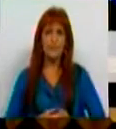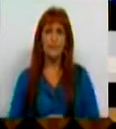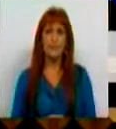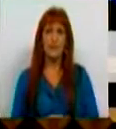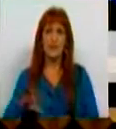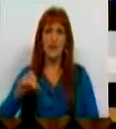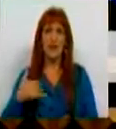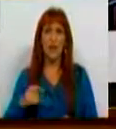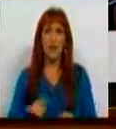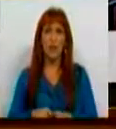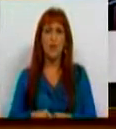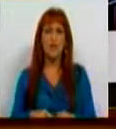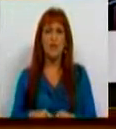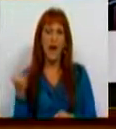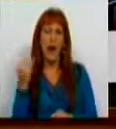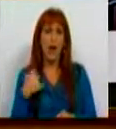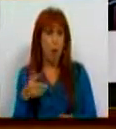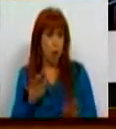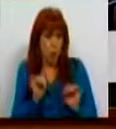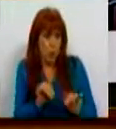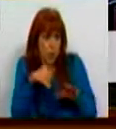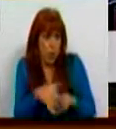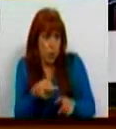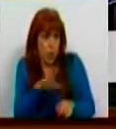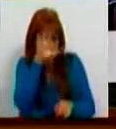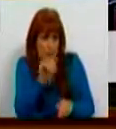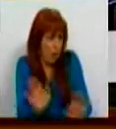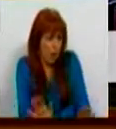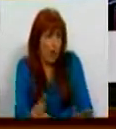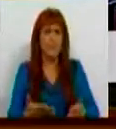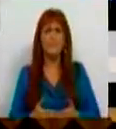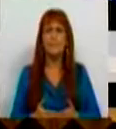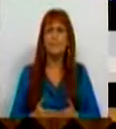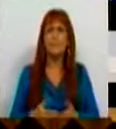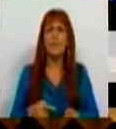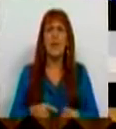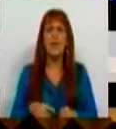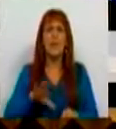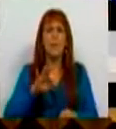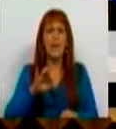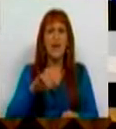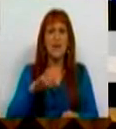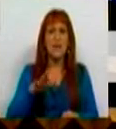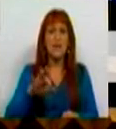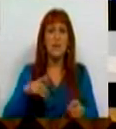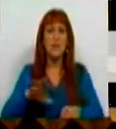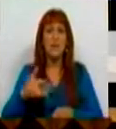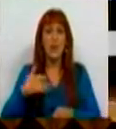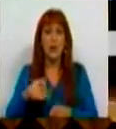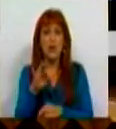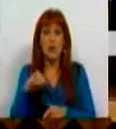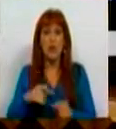O CDS bem tenta fingir que não fez parte da anterior governação. PC e CDS foram governo desde